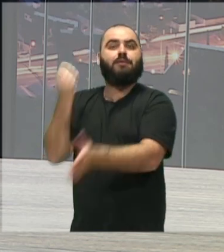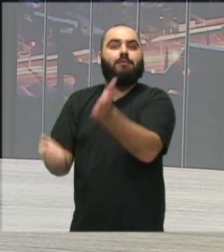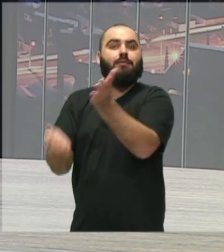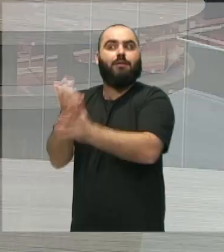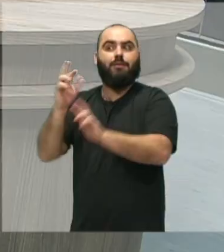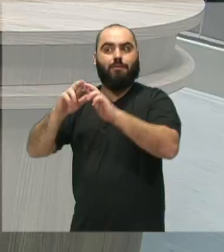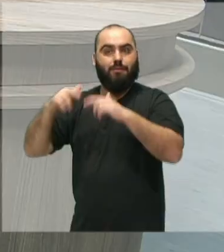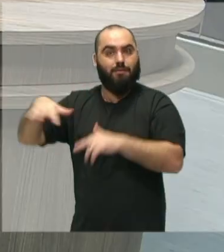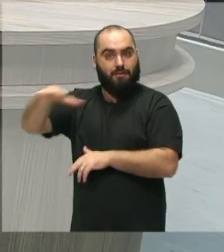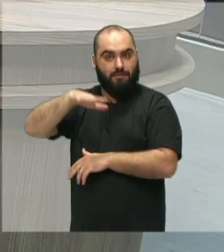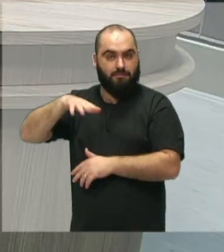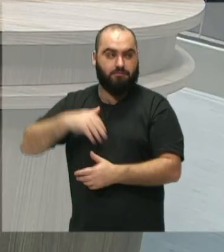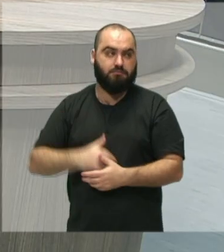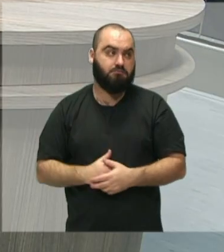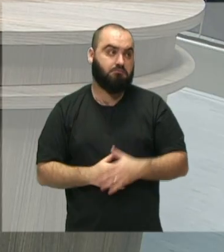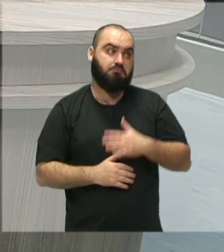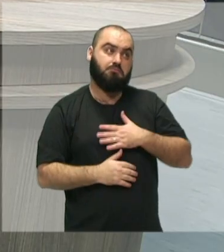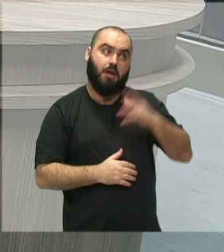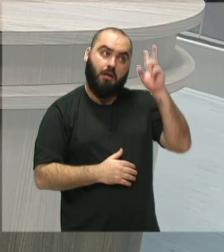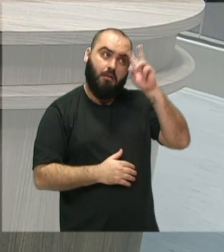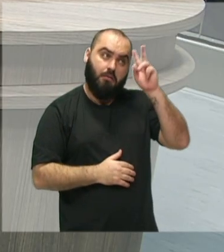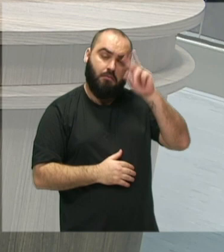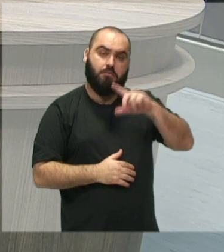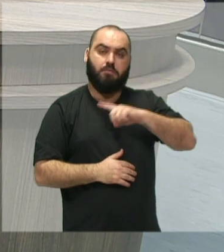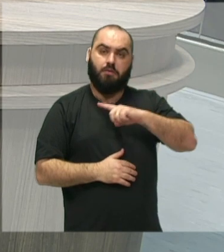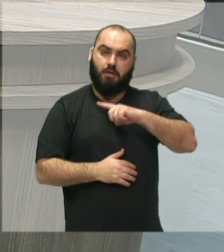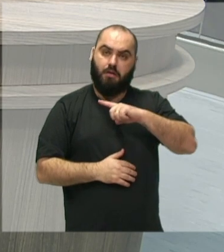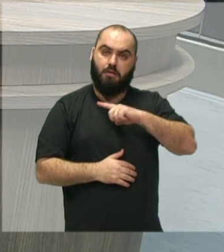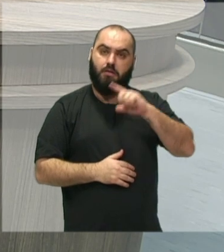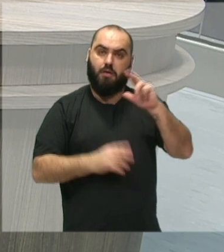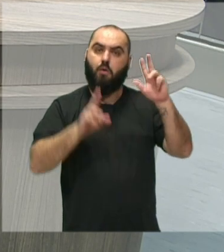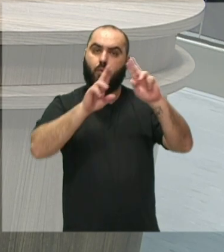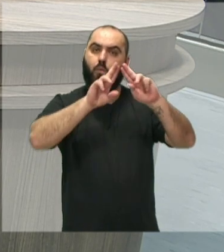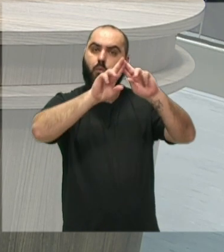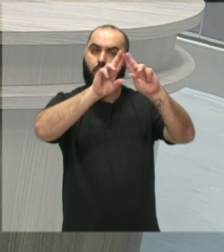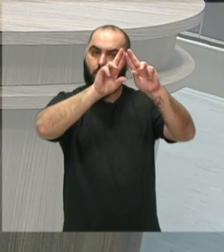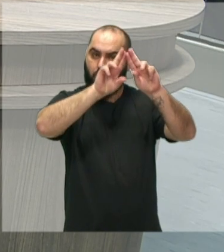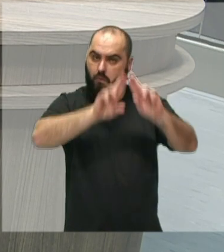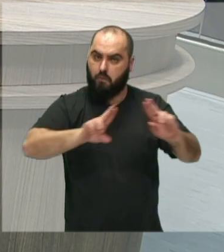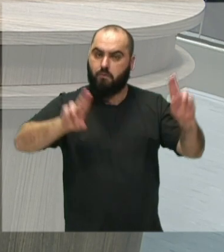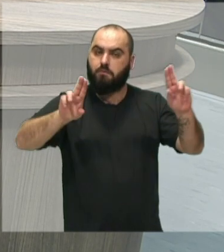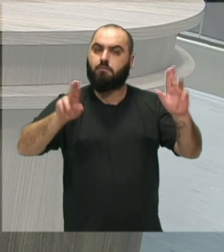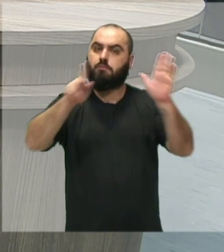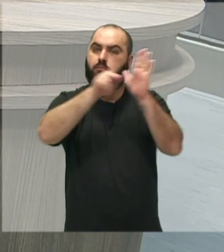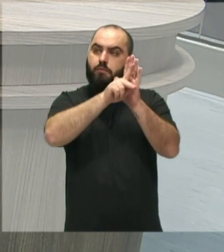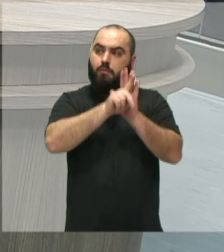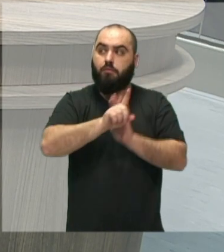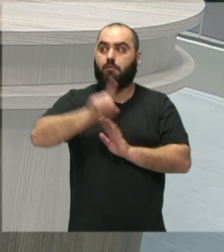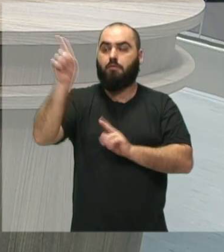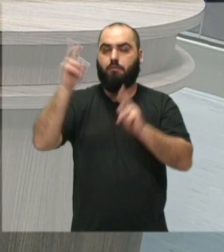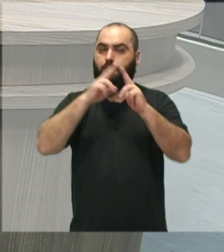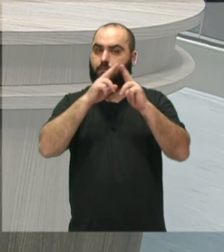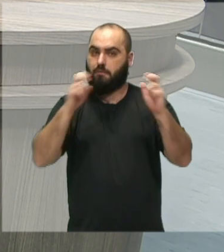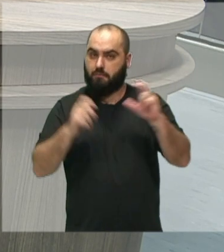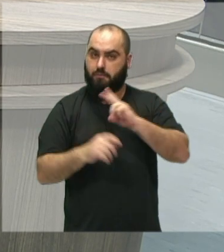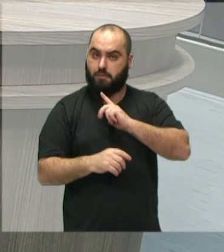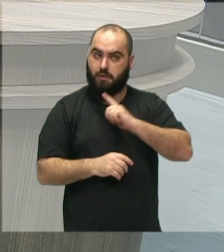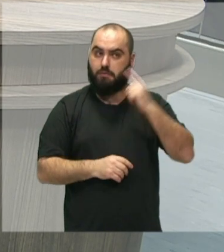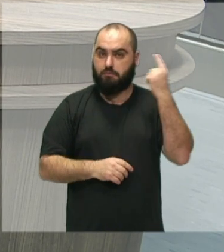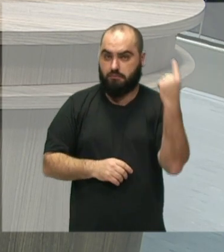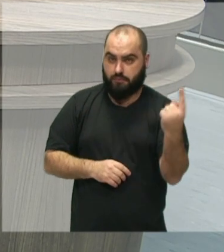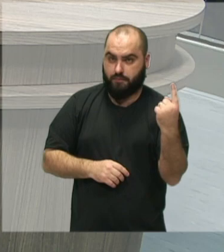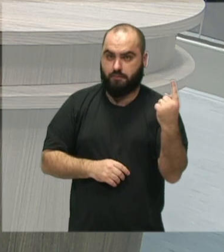Uhum. Que eu me lembro, tem o MARC, que é da UFSC, né, que é o Museu de Arqueologia e Etnologia da UFSC,